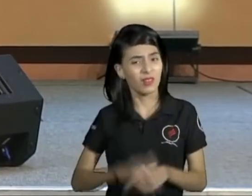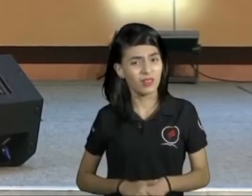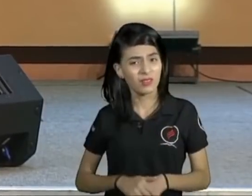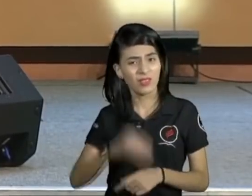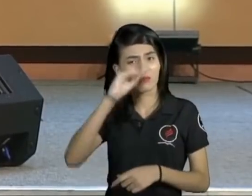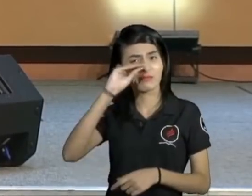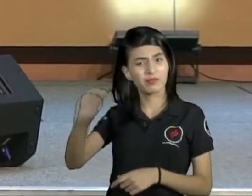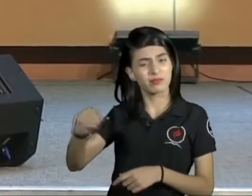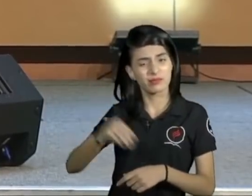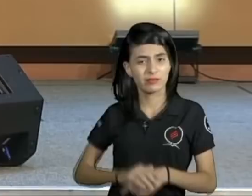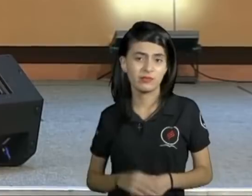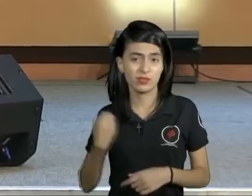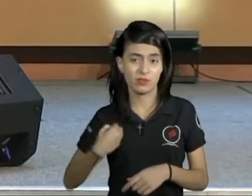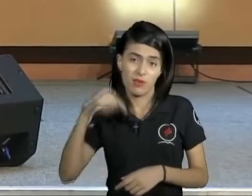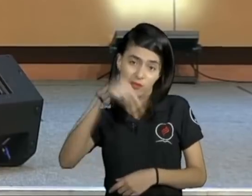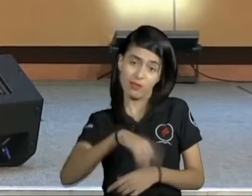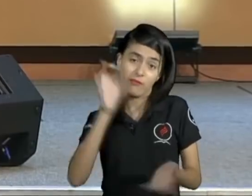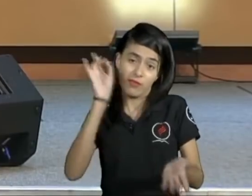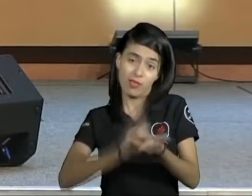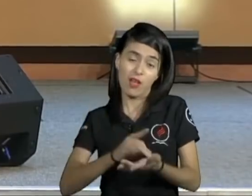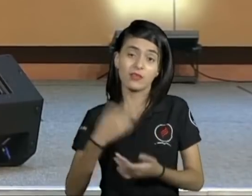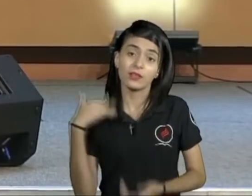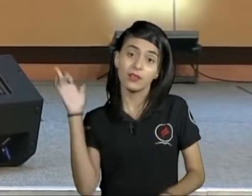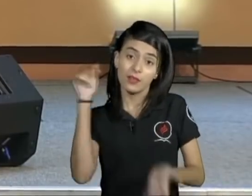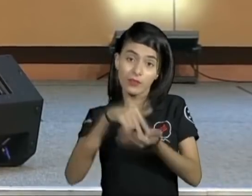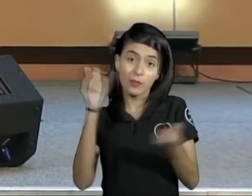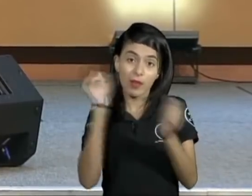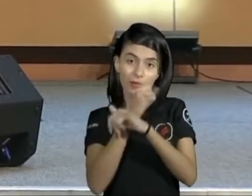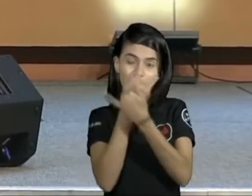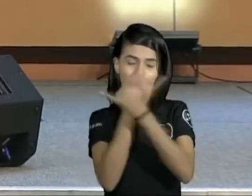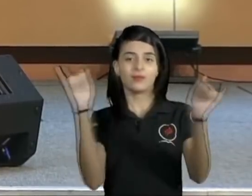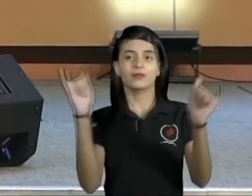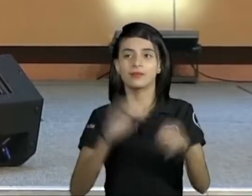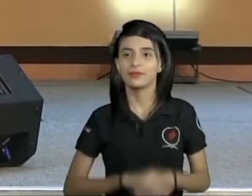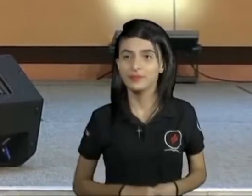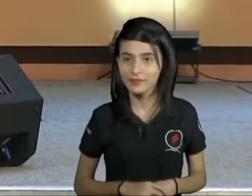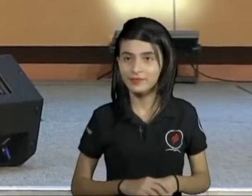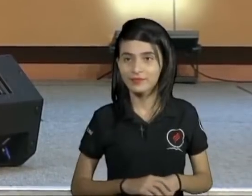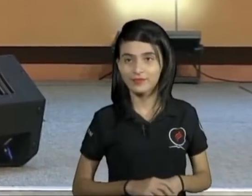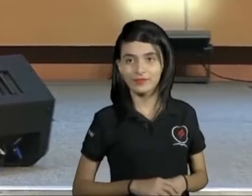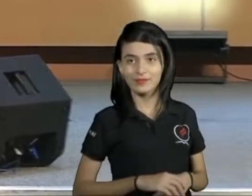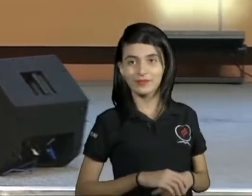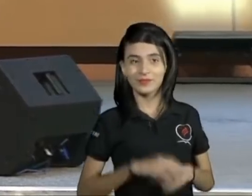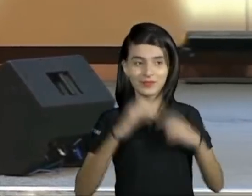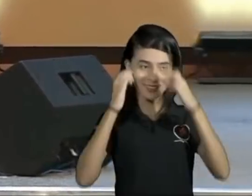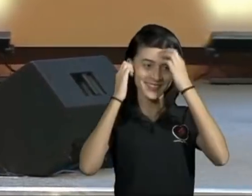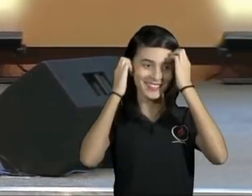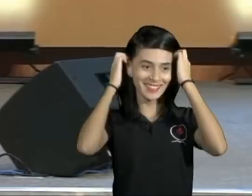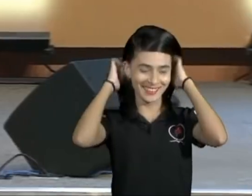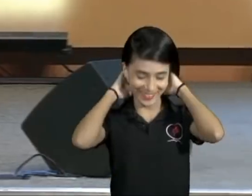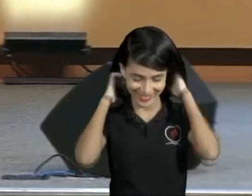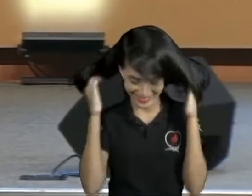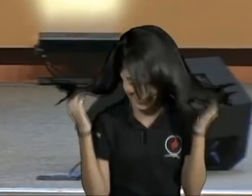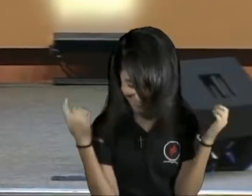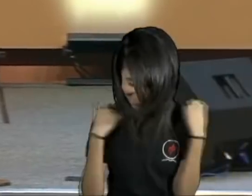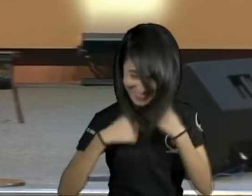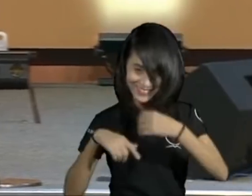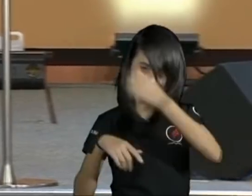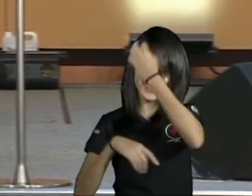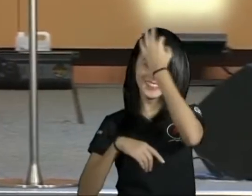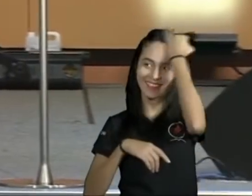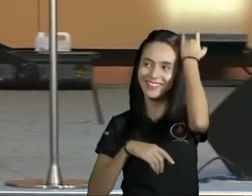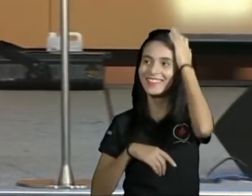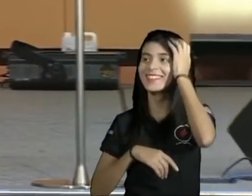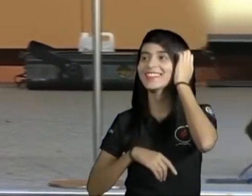importante tá aqui essa aqui é verdade eu vim aqui para te chocar o aleluia glória a Deus